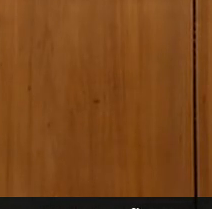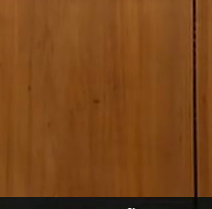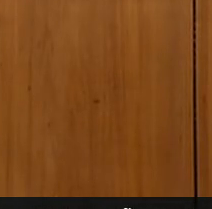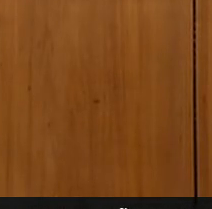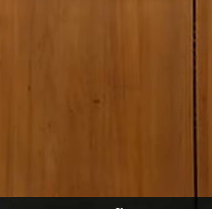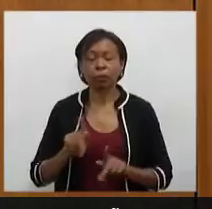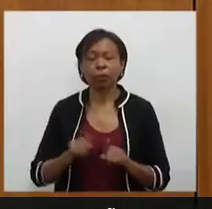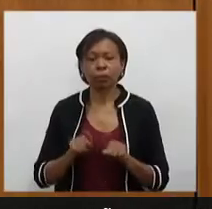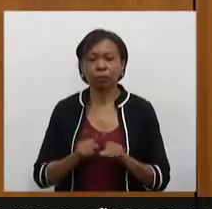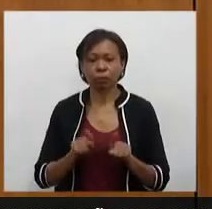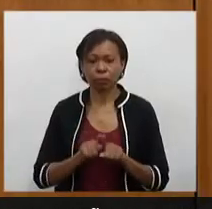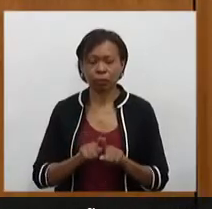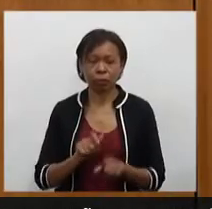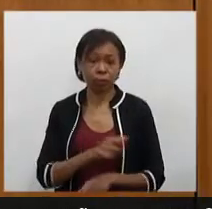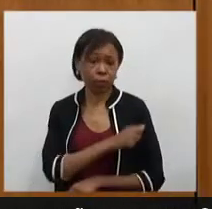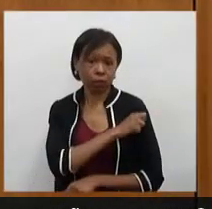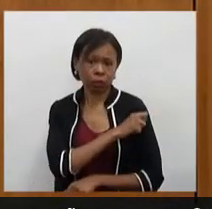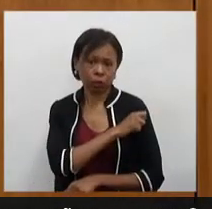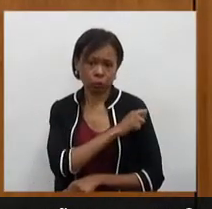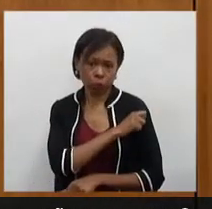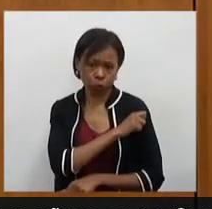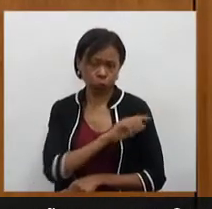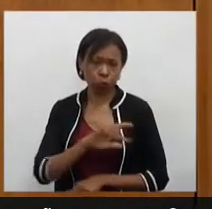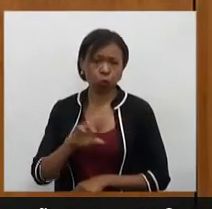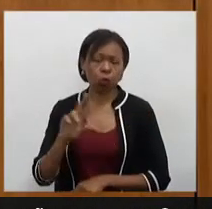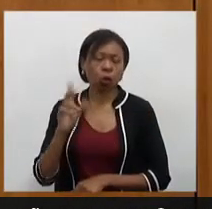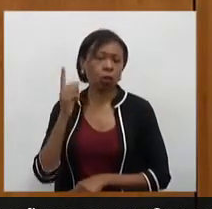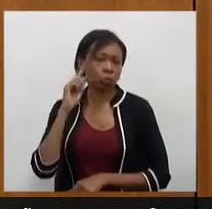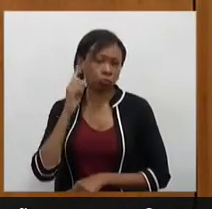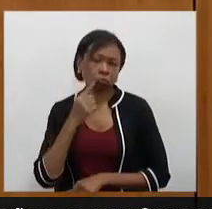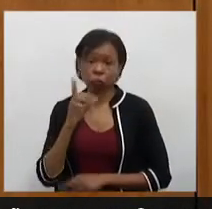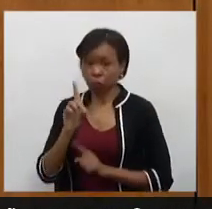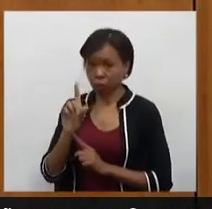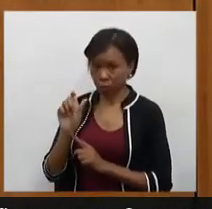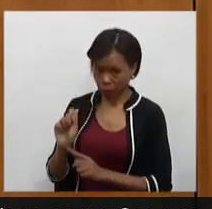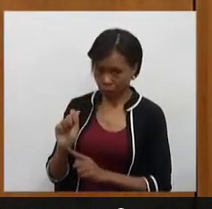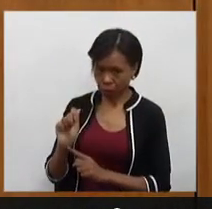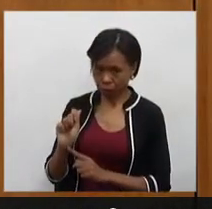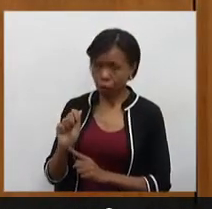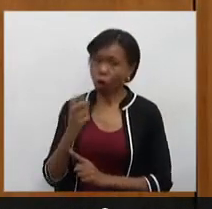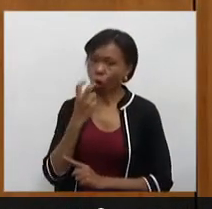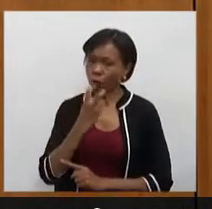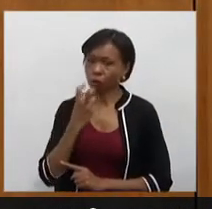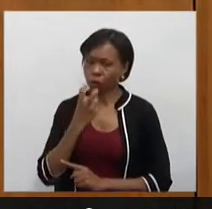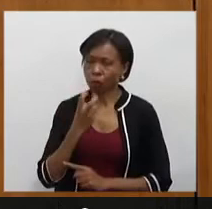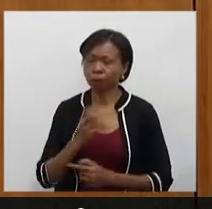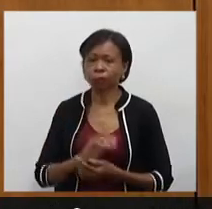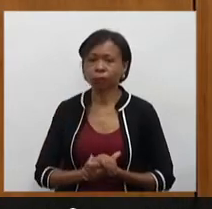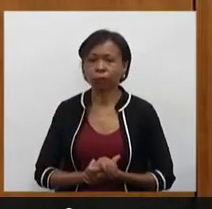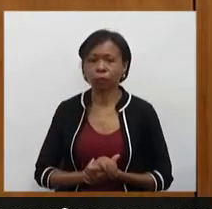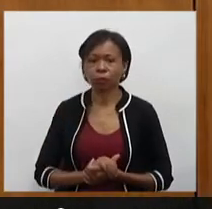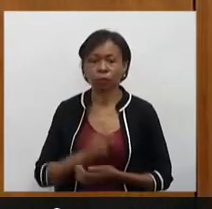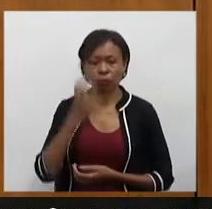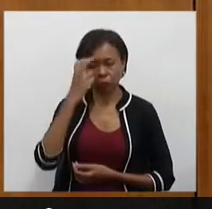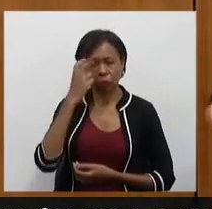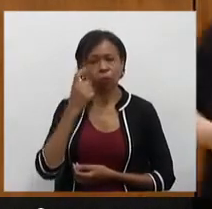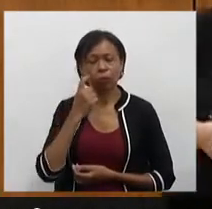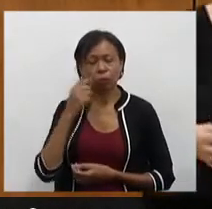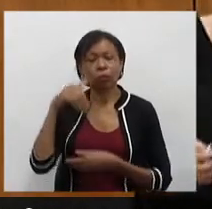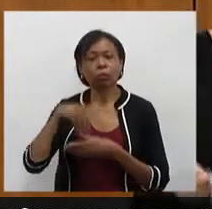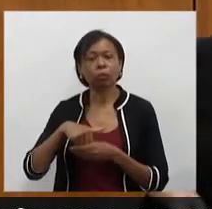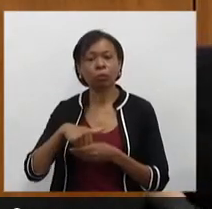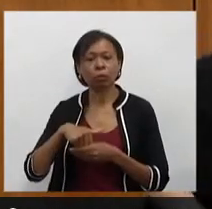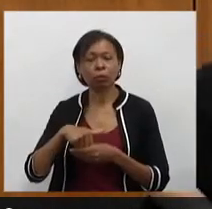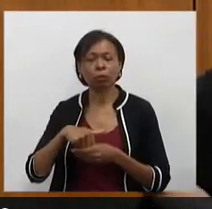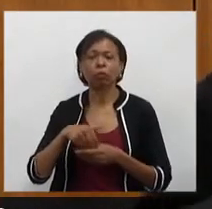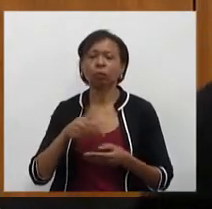auditivos oralizados. Então fica aí, né, este é o requerimento em votação. Como vota o deputado Zé Guilherme? Pela